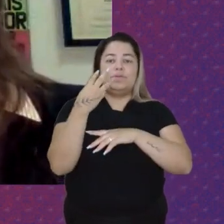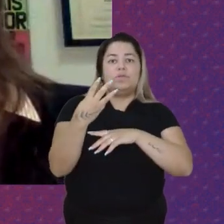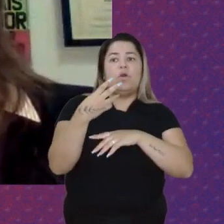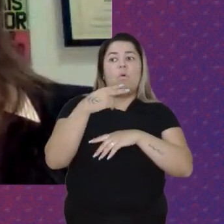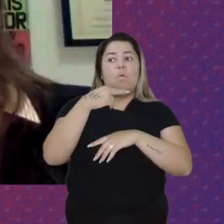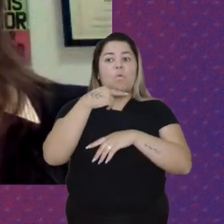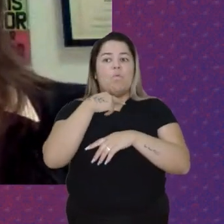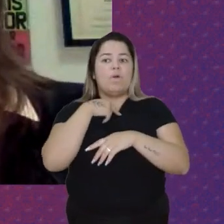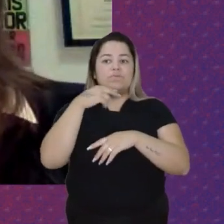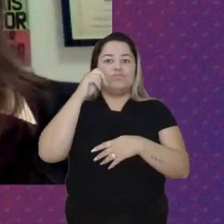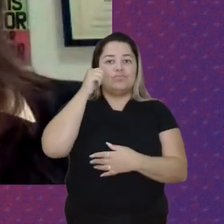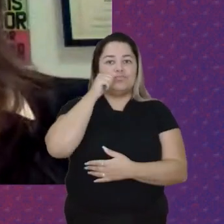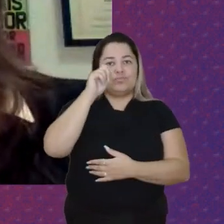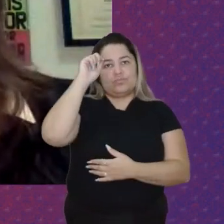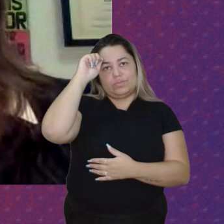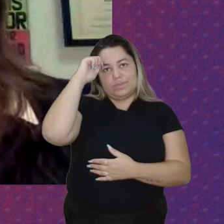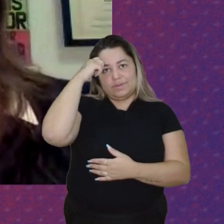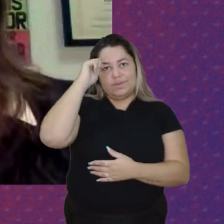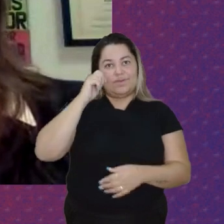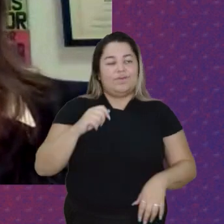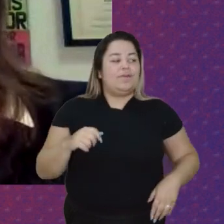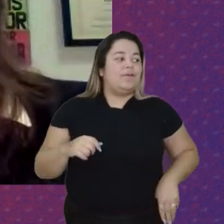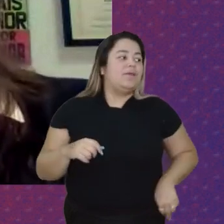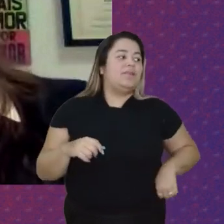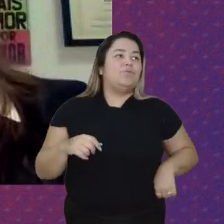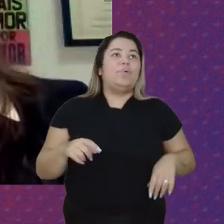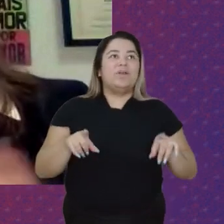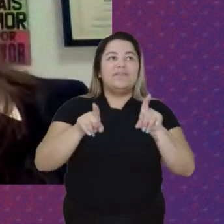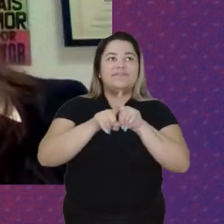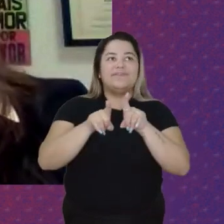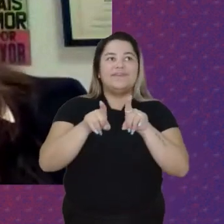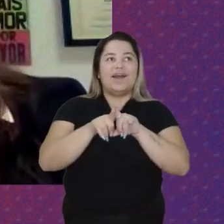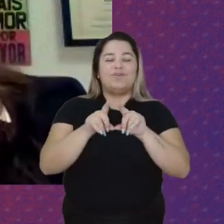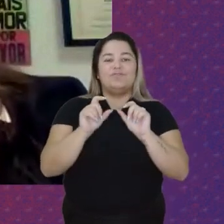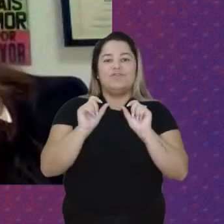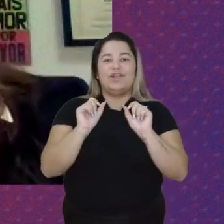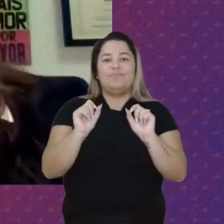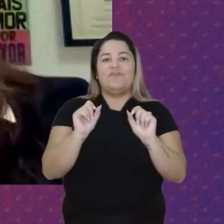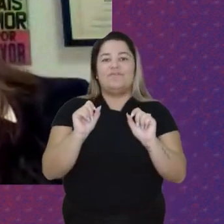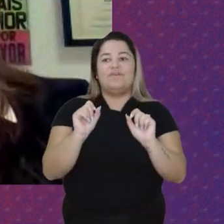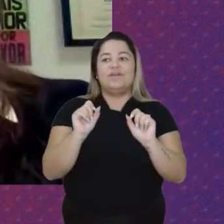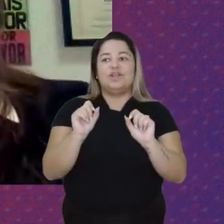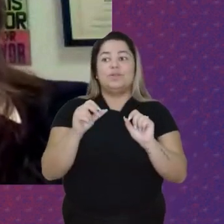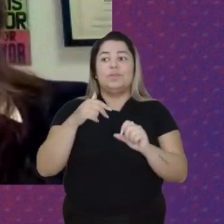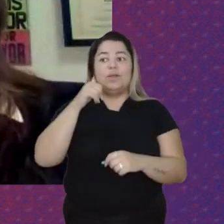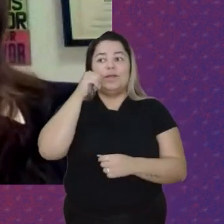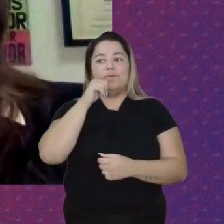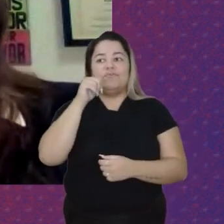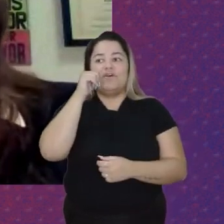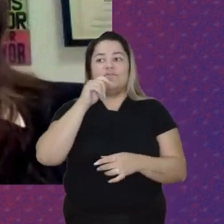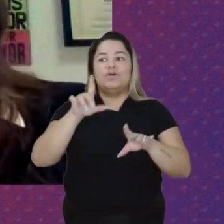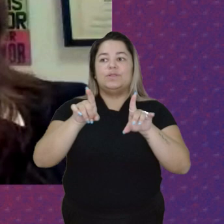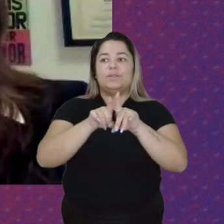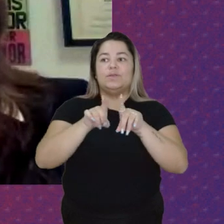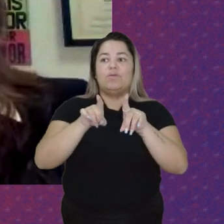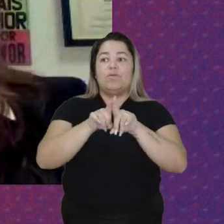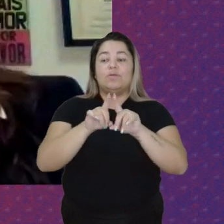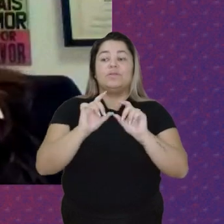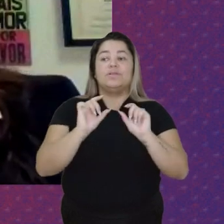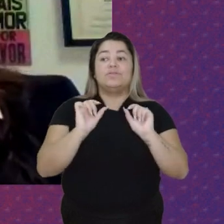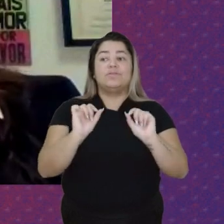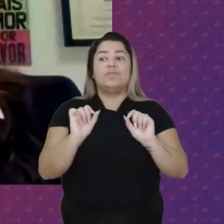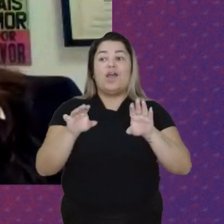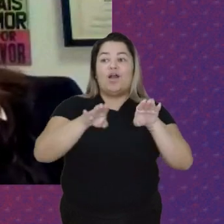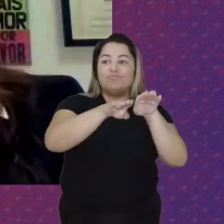por mulheres negras, né? São 15% de mulheres ao todo ocupando os assentos na Câmara Federal. É